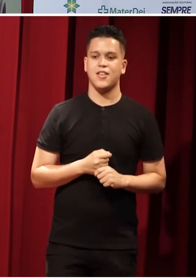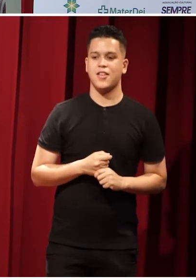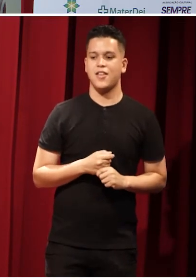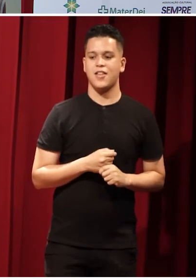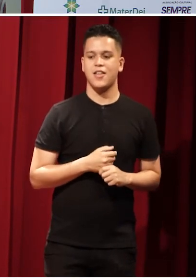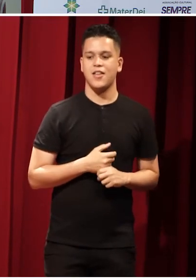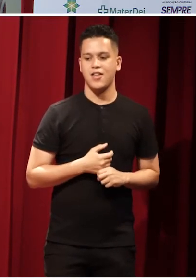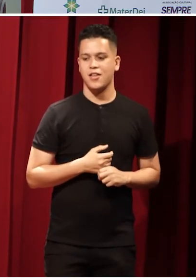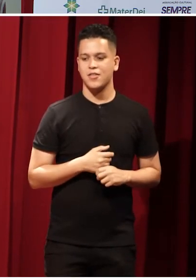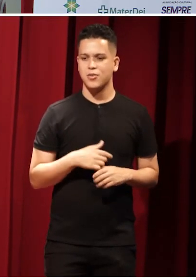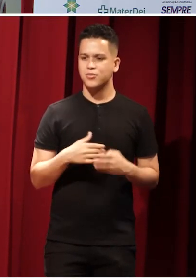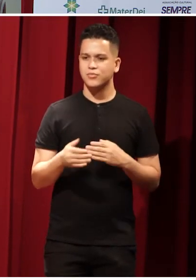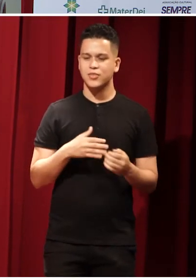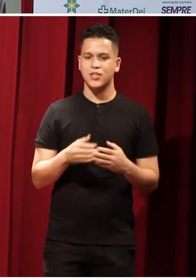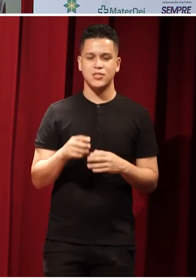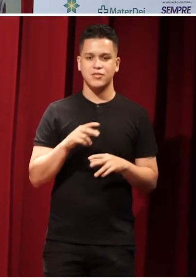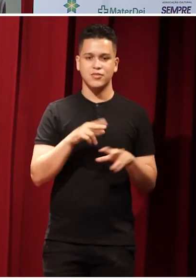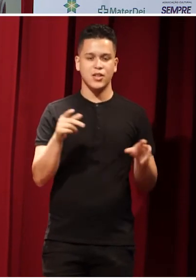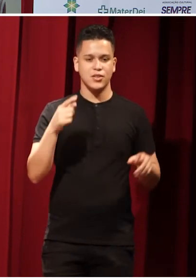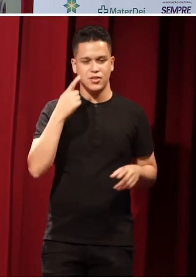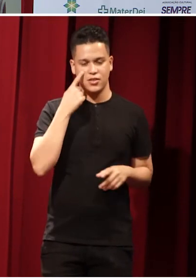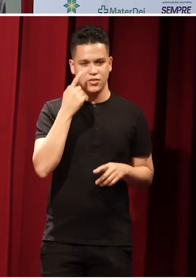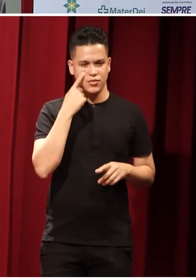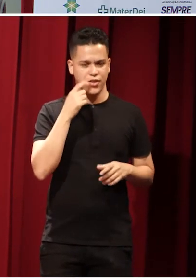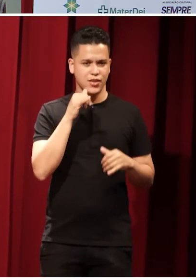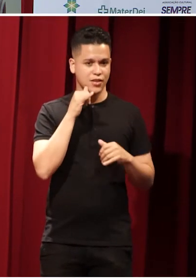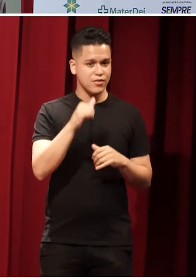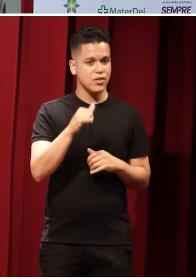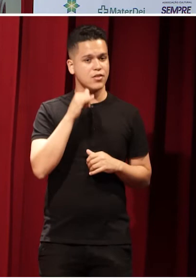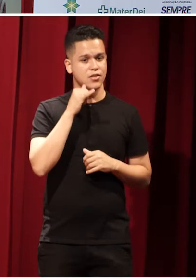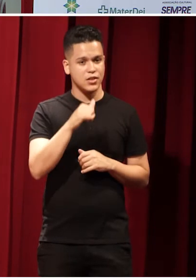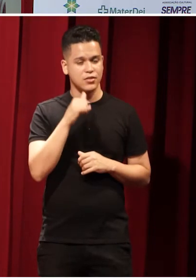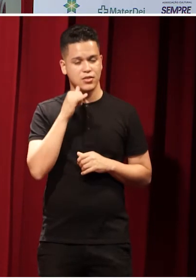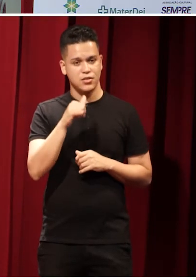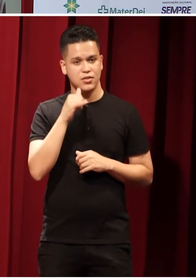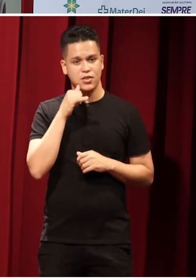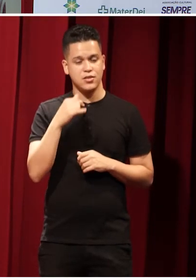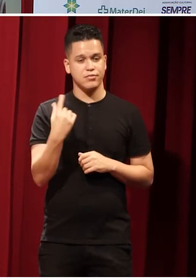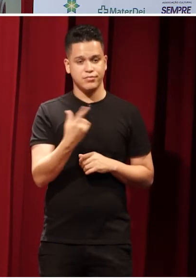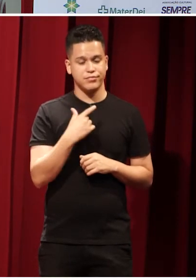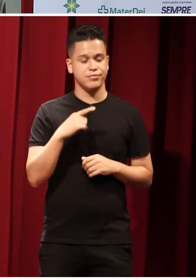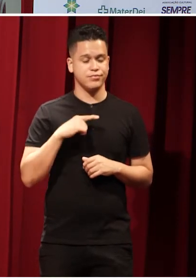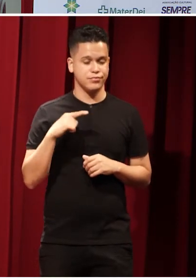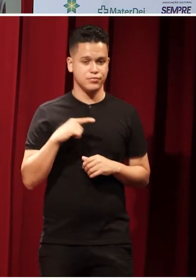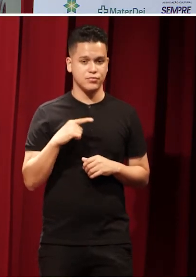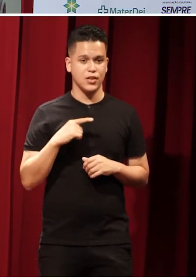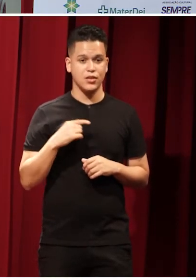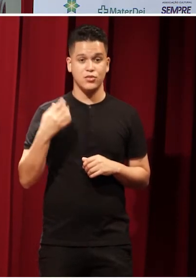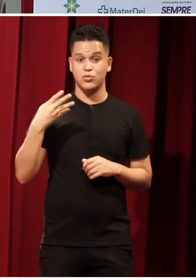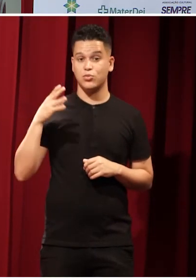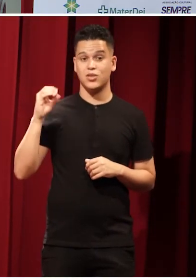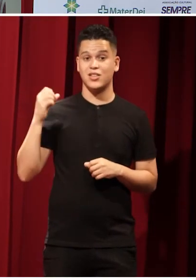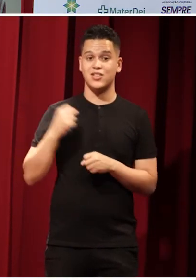ao fato de que, apesar de todos os alertas que nós temos